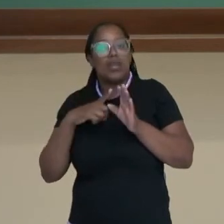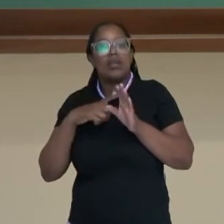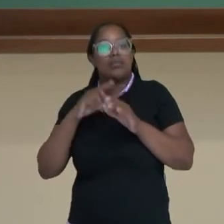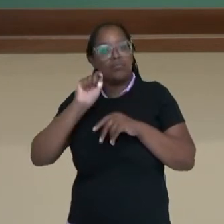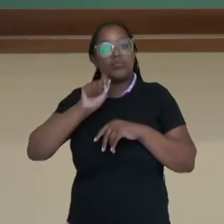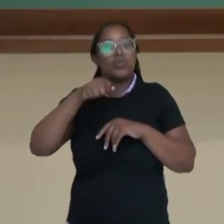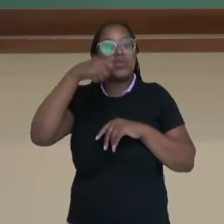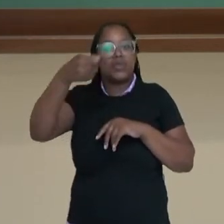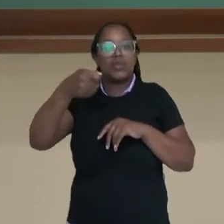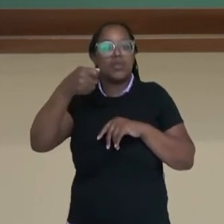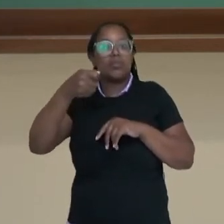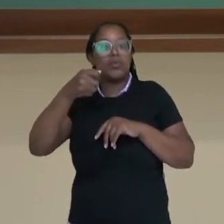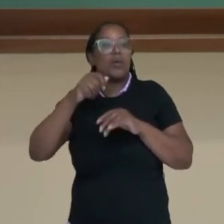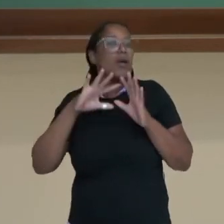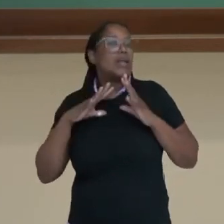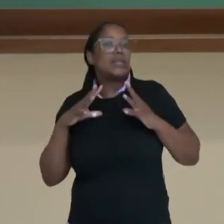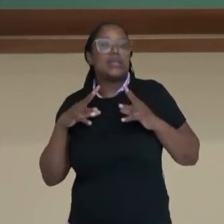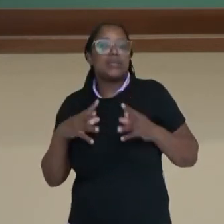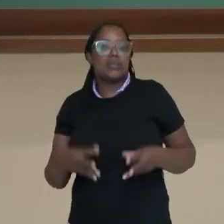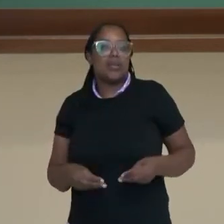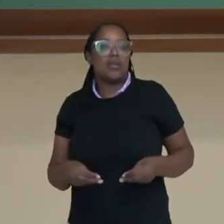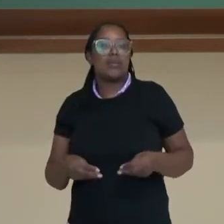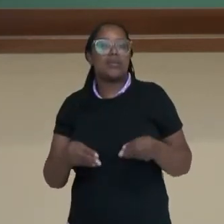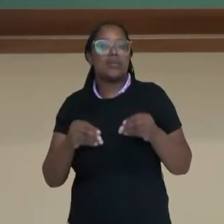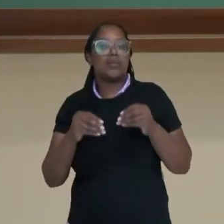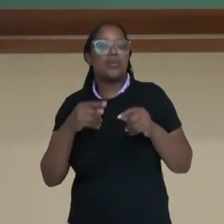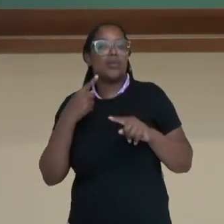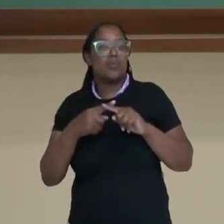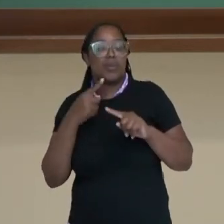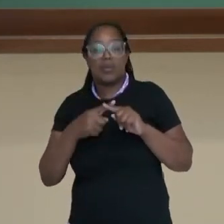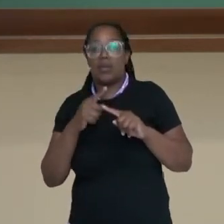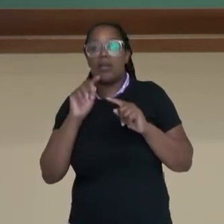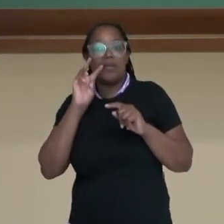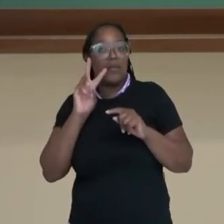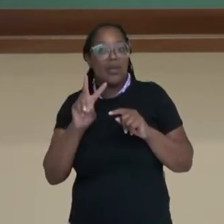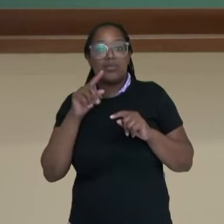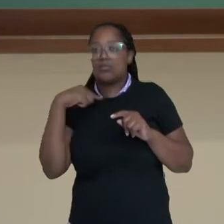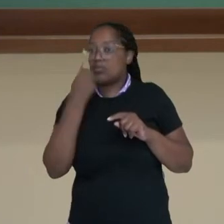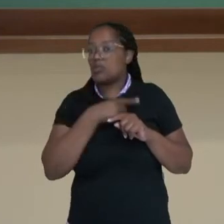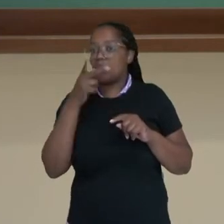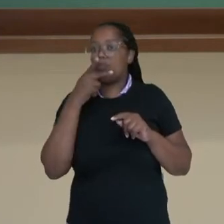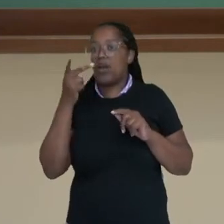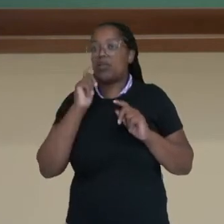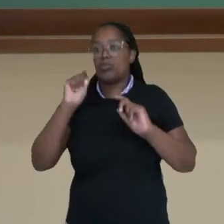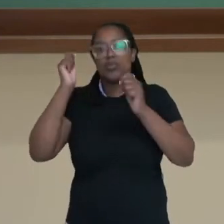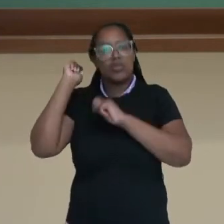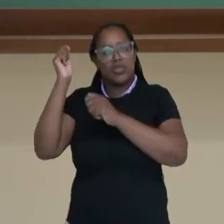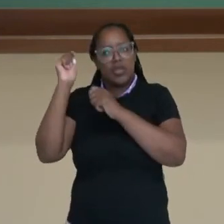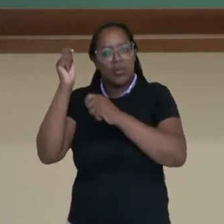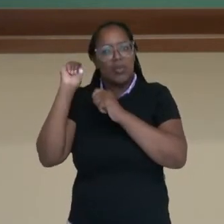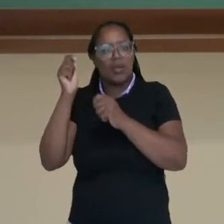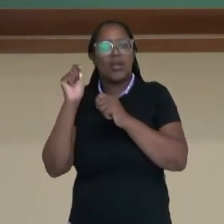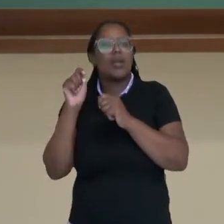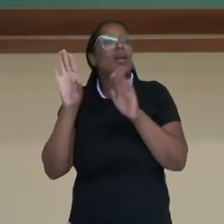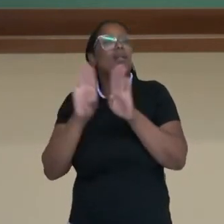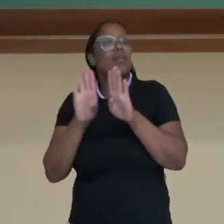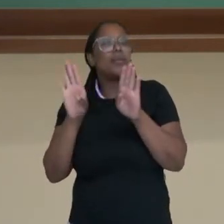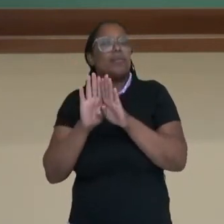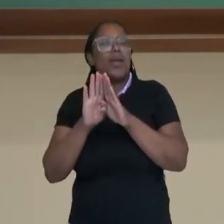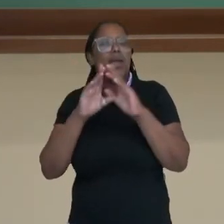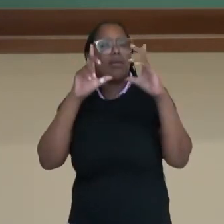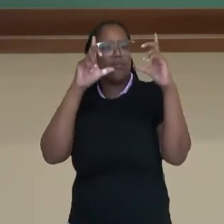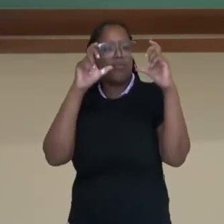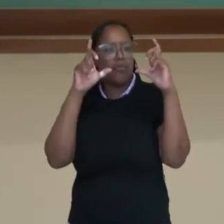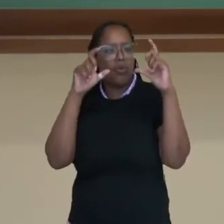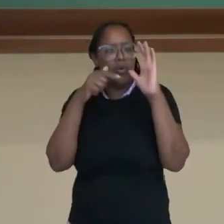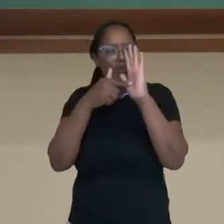sagrado, também são símbolos sagrados. Veja, a gente está falando de cocar, A gente está falando de imagem mesmo, uma